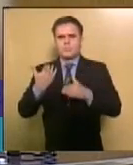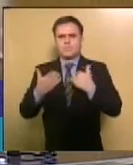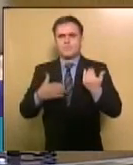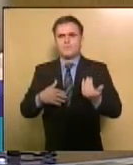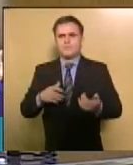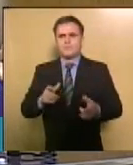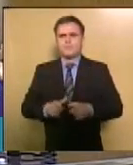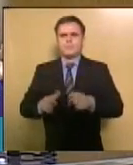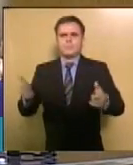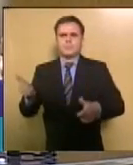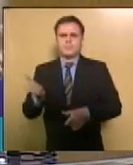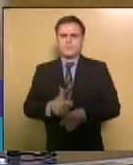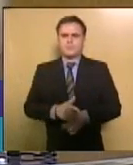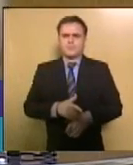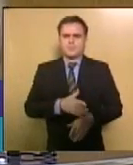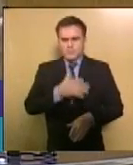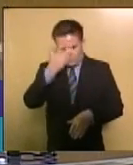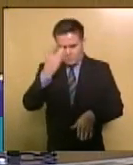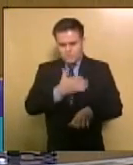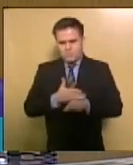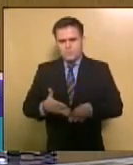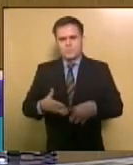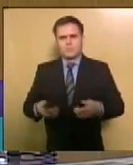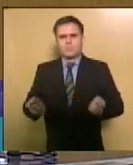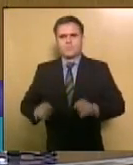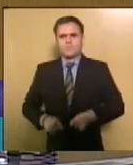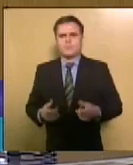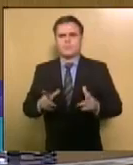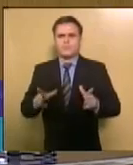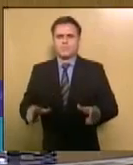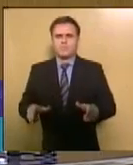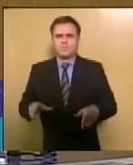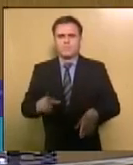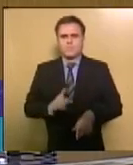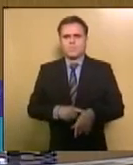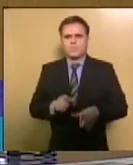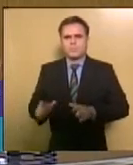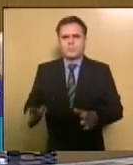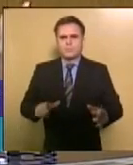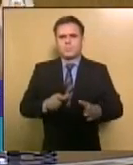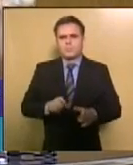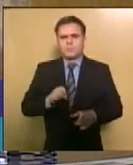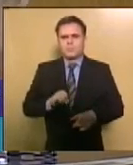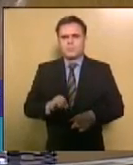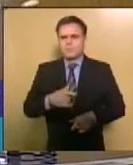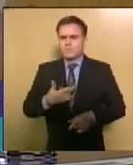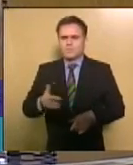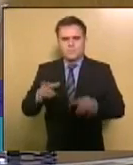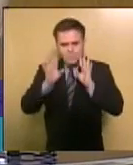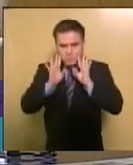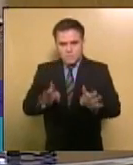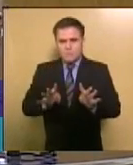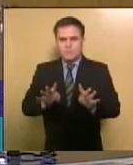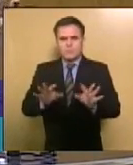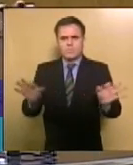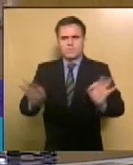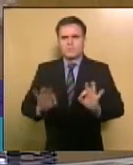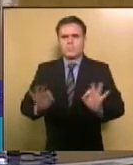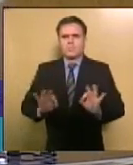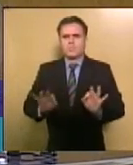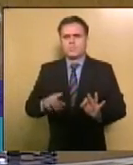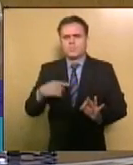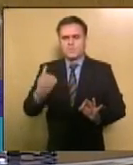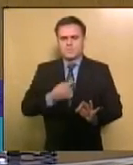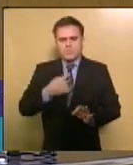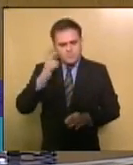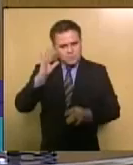maiores do que os brancos mesmo so as mesmas condições nos mesmos territórios Então se a gente não prestar atenção para isso se a gente não